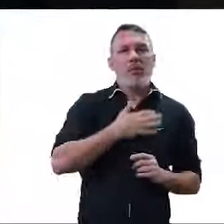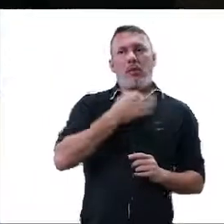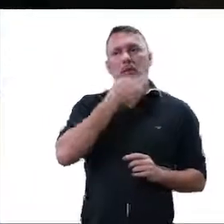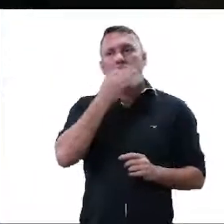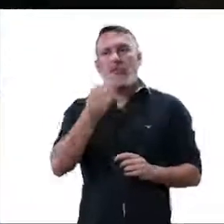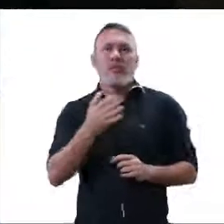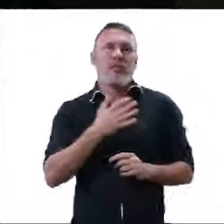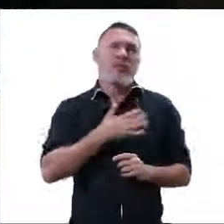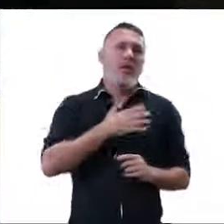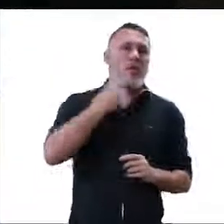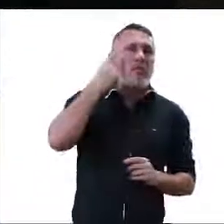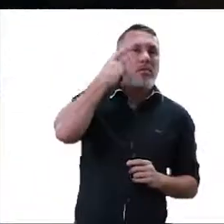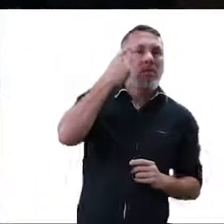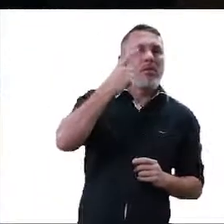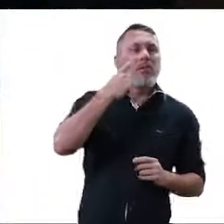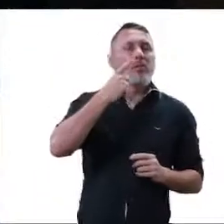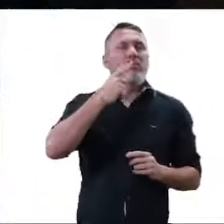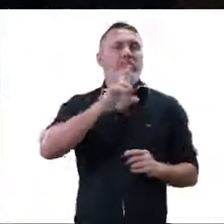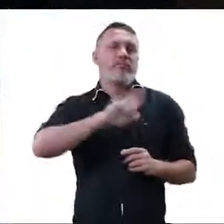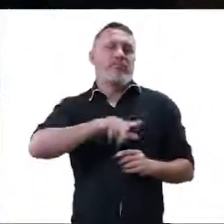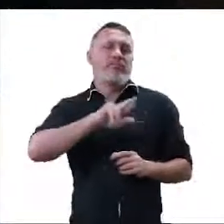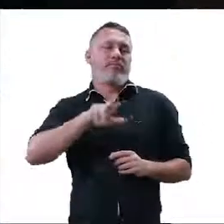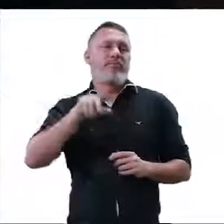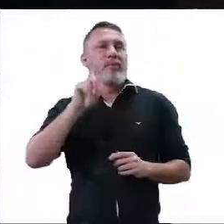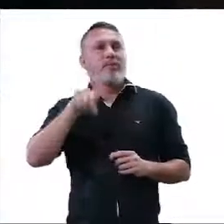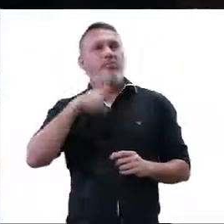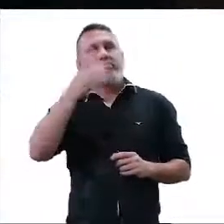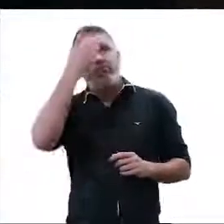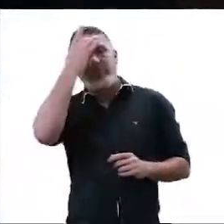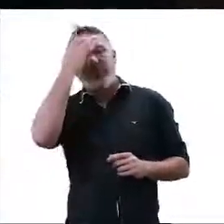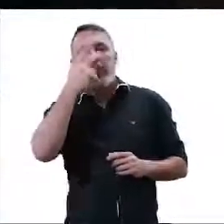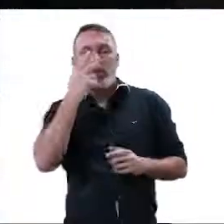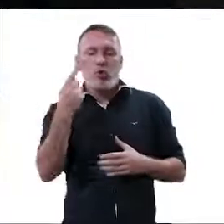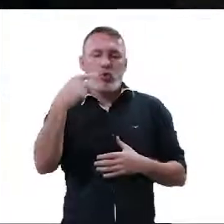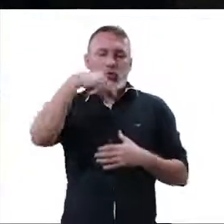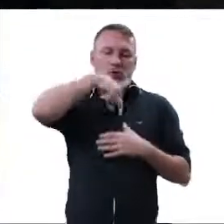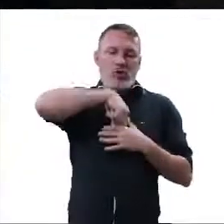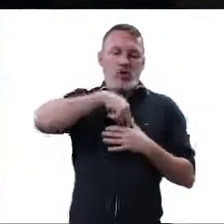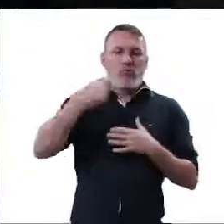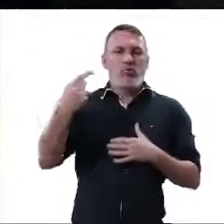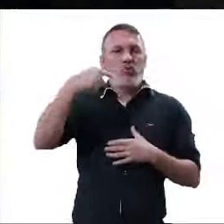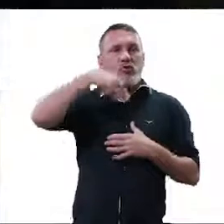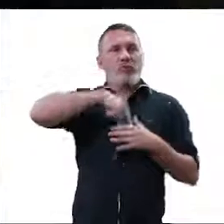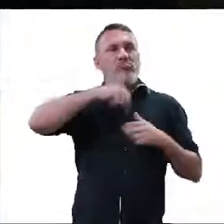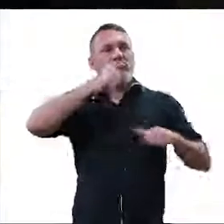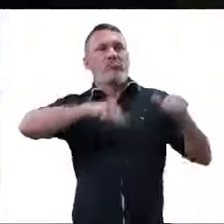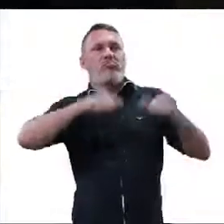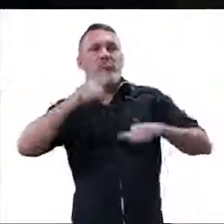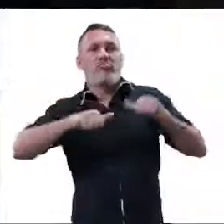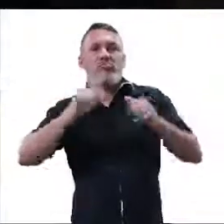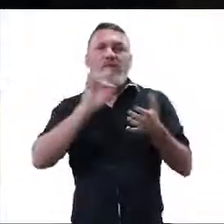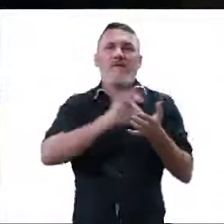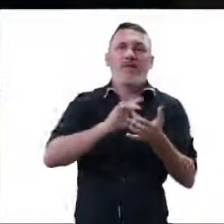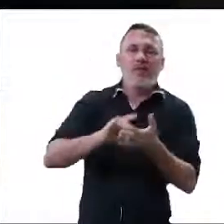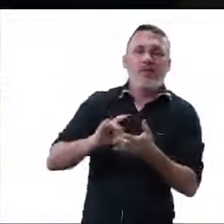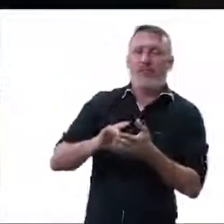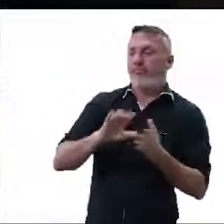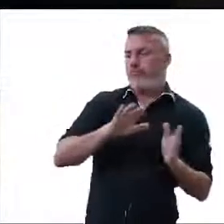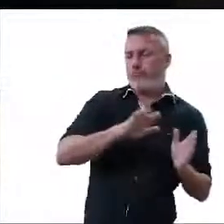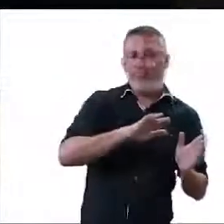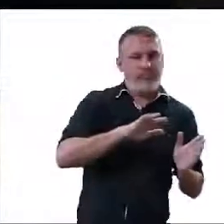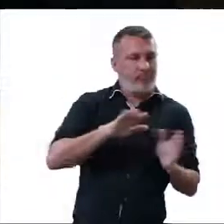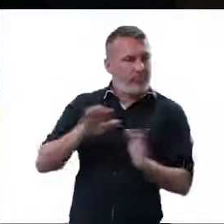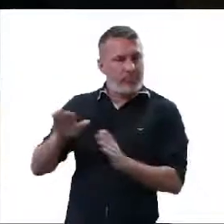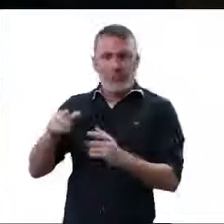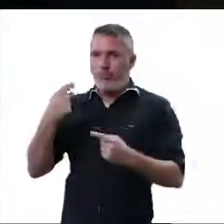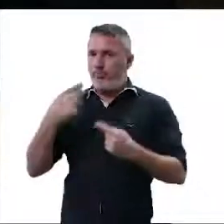né, caracterizada aí por uma concepção subjetiva de análise dessa realidade. Então, está fora dentro